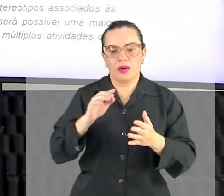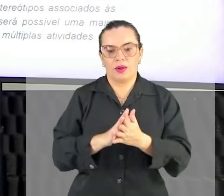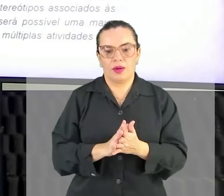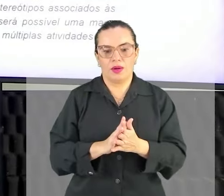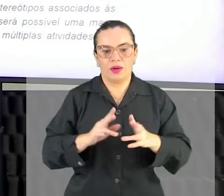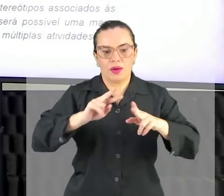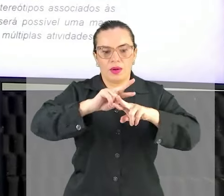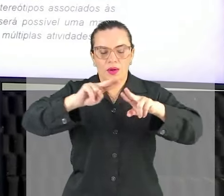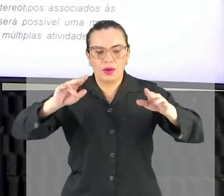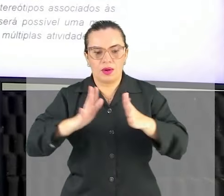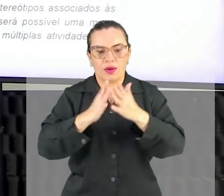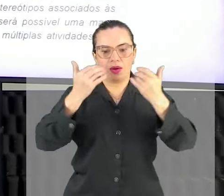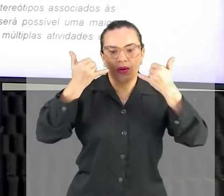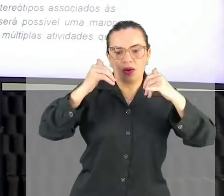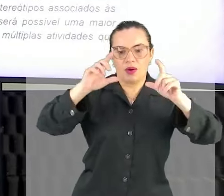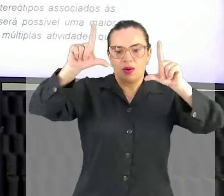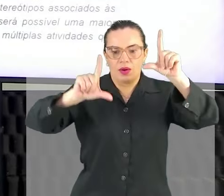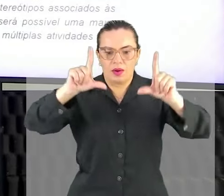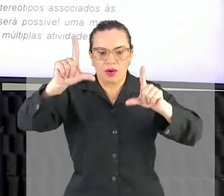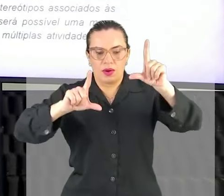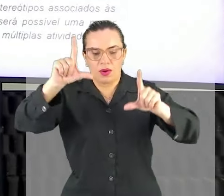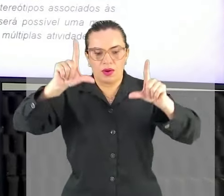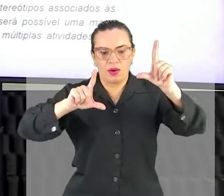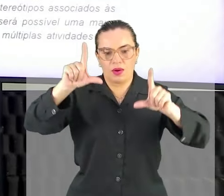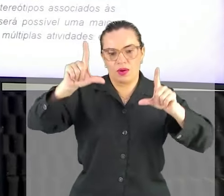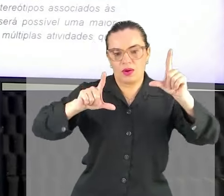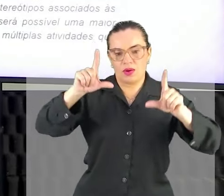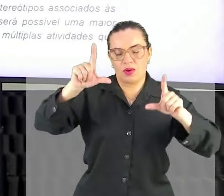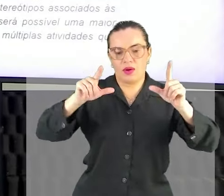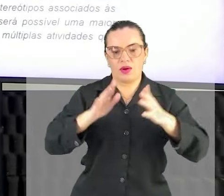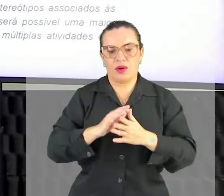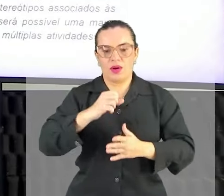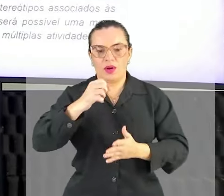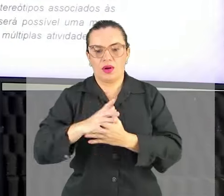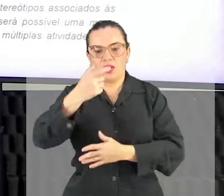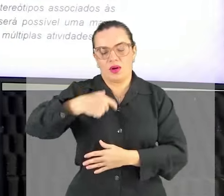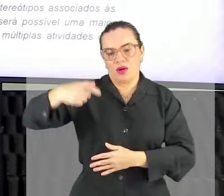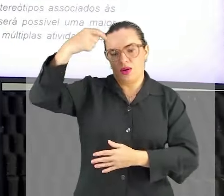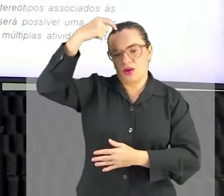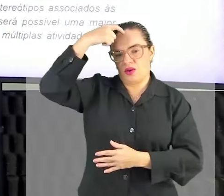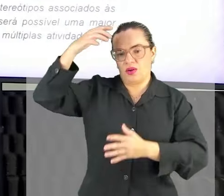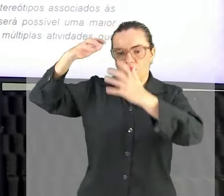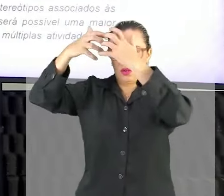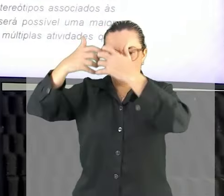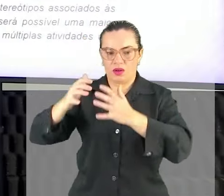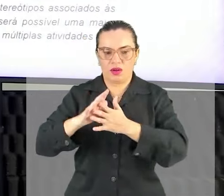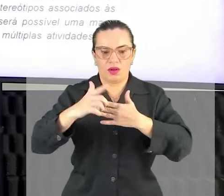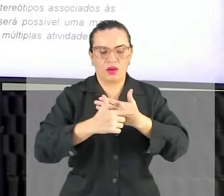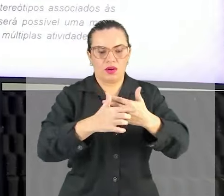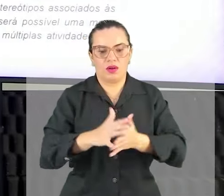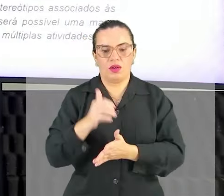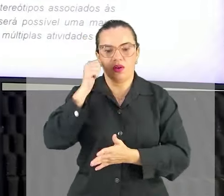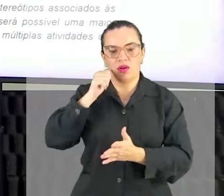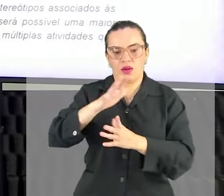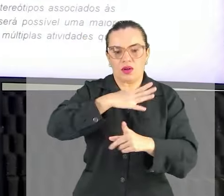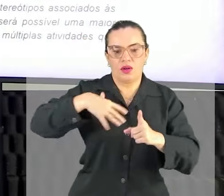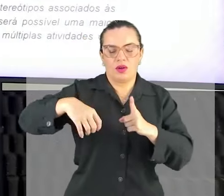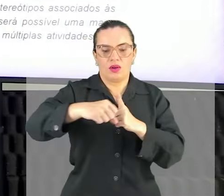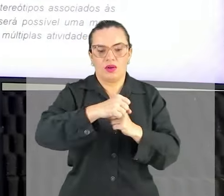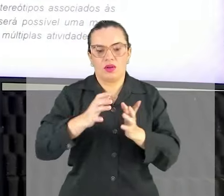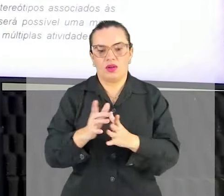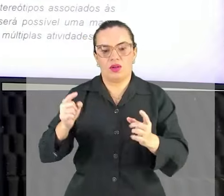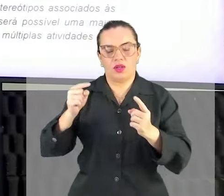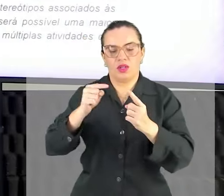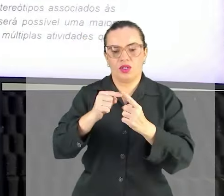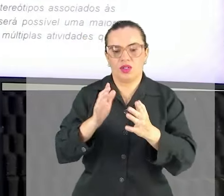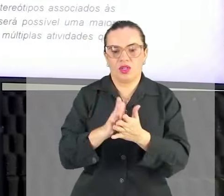televisivos, campanhas de conscientização sobre o papel da mulher na sociedade, com o intuito de eliminar estereótipos associados às funções exercidas por ela.